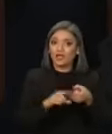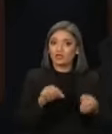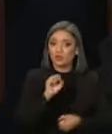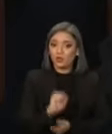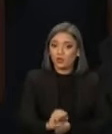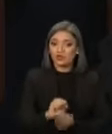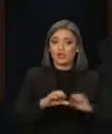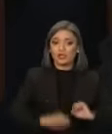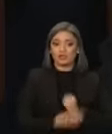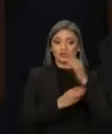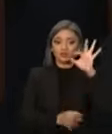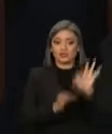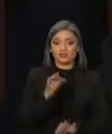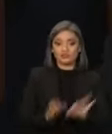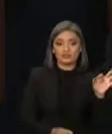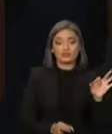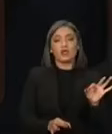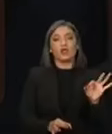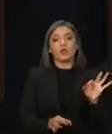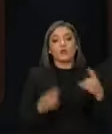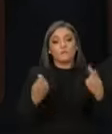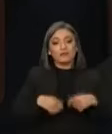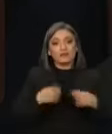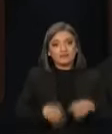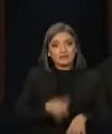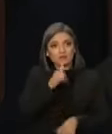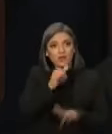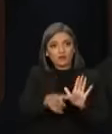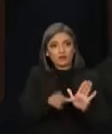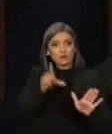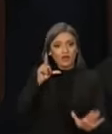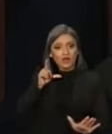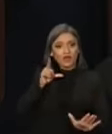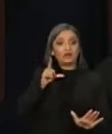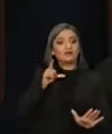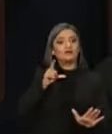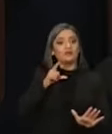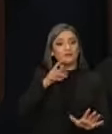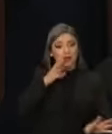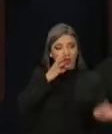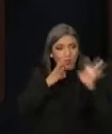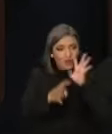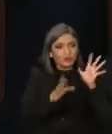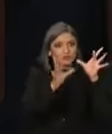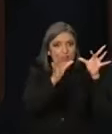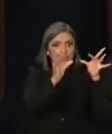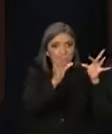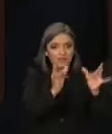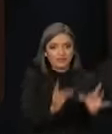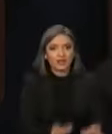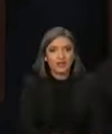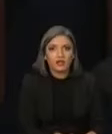a comunicação prévia e pormenorizada ao acusado da acusação